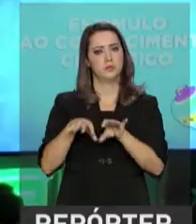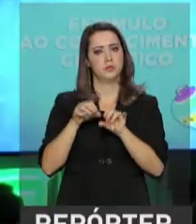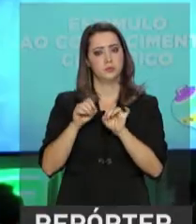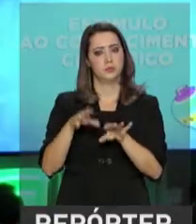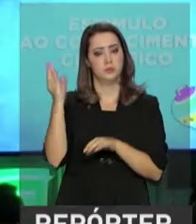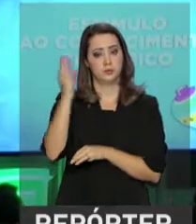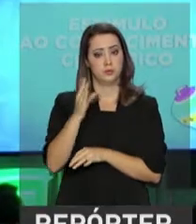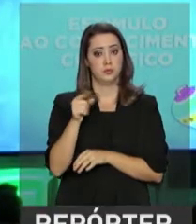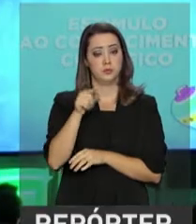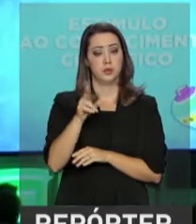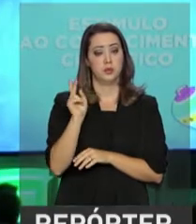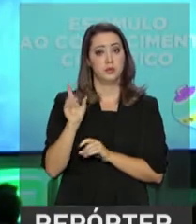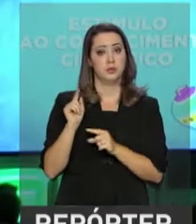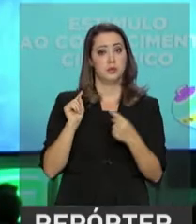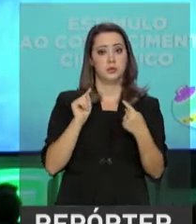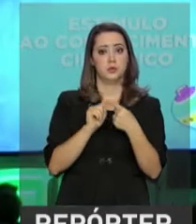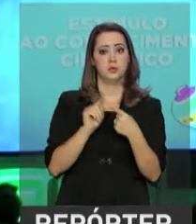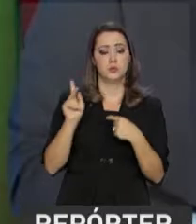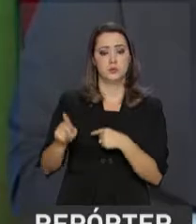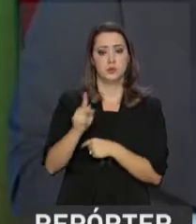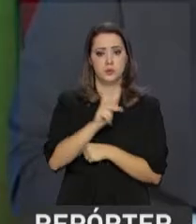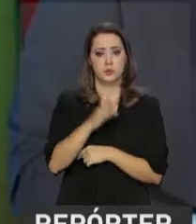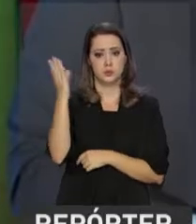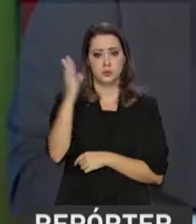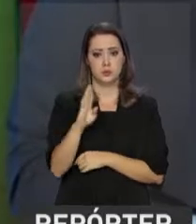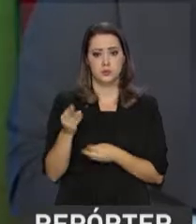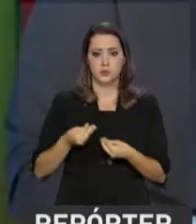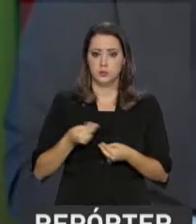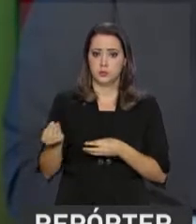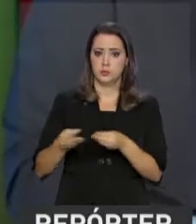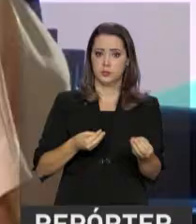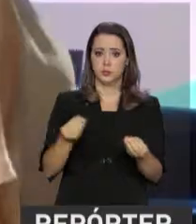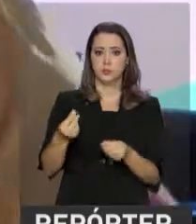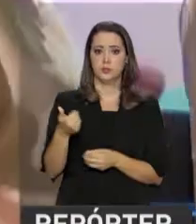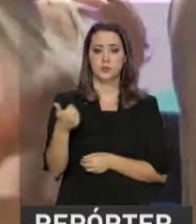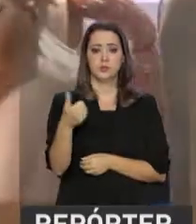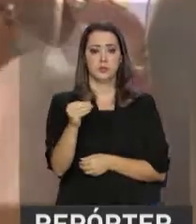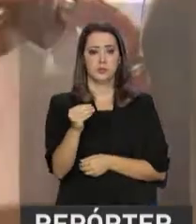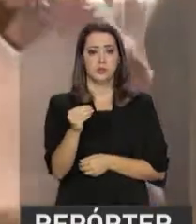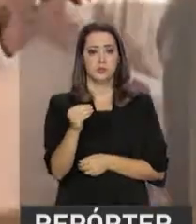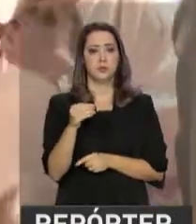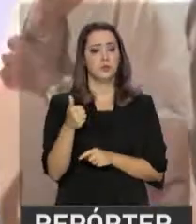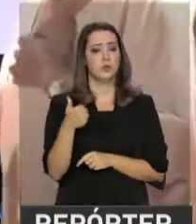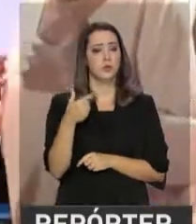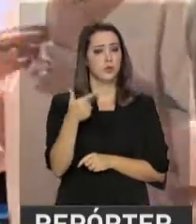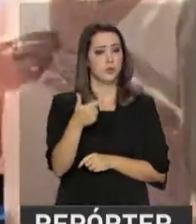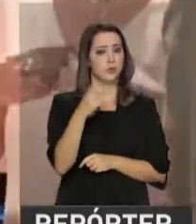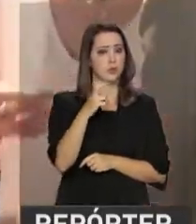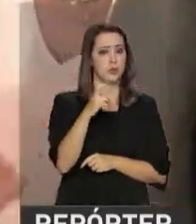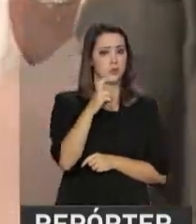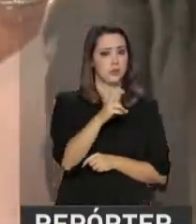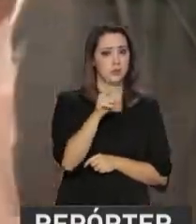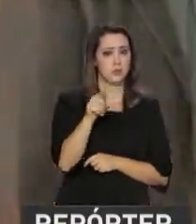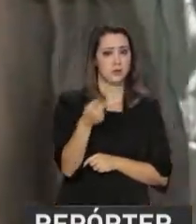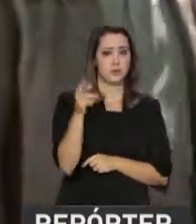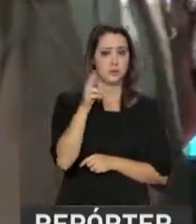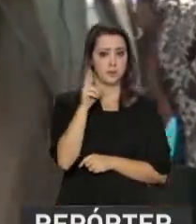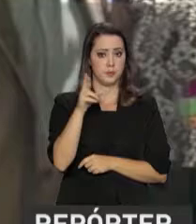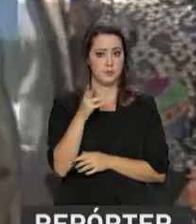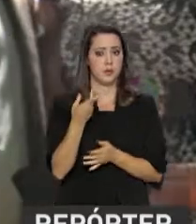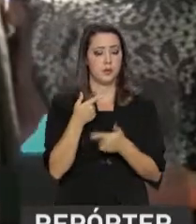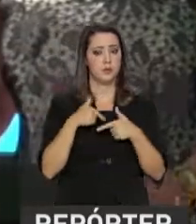objetivo do prêmio professores do brasil que distribuiu na décima edição 255 mil reais em prêmios